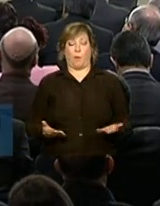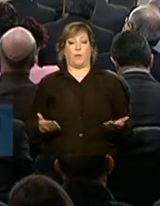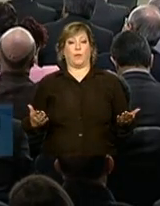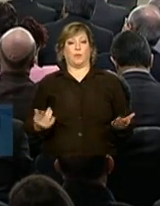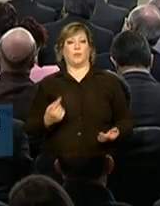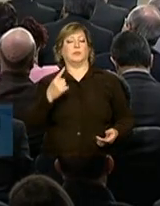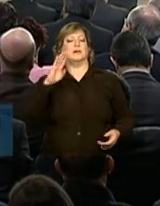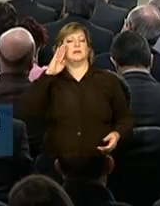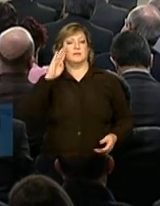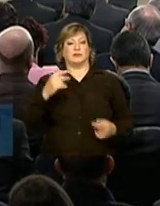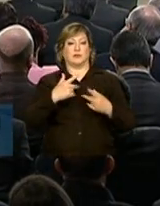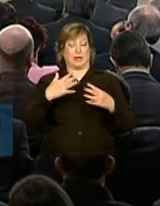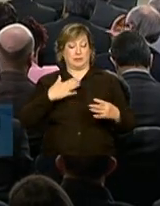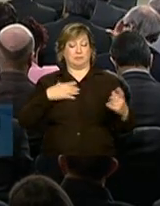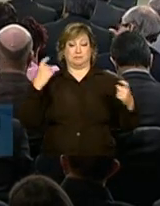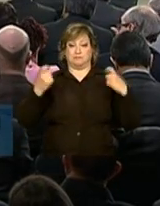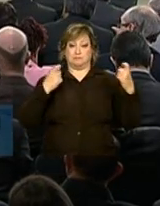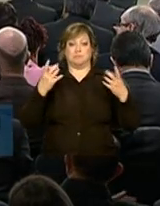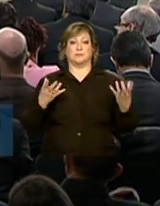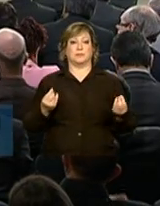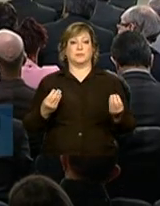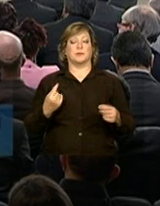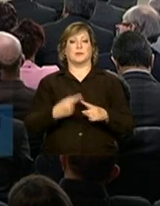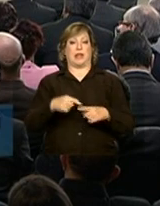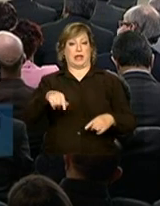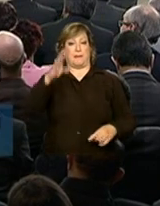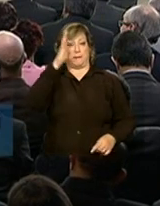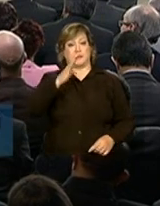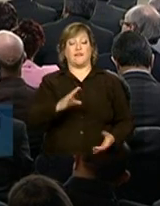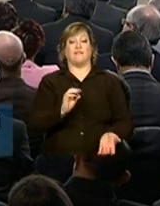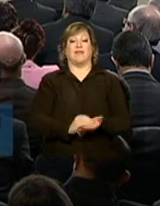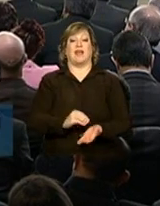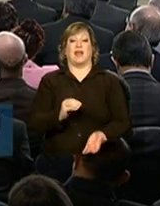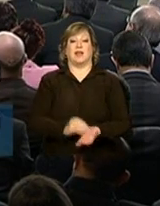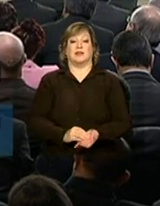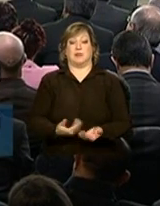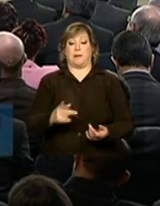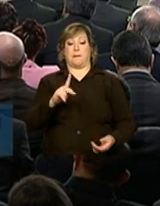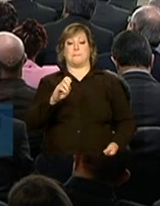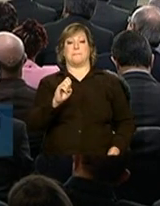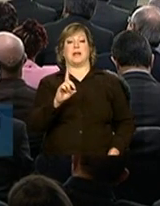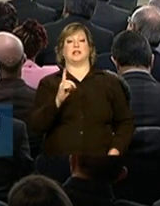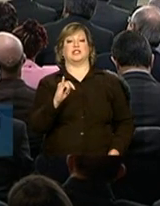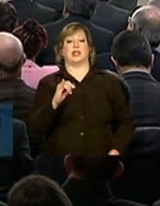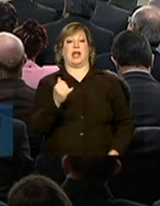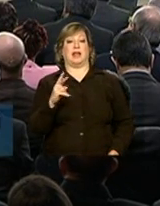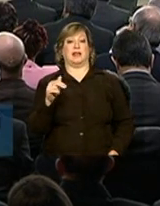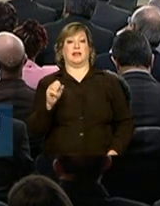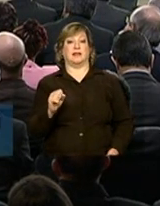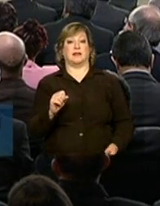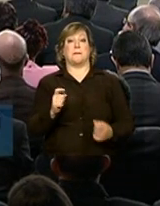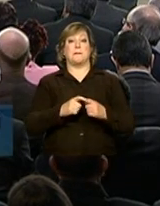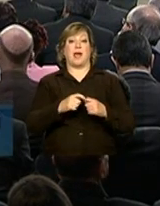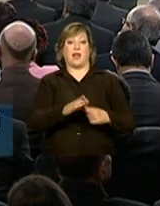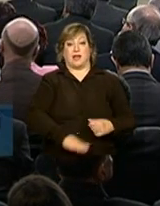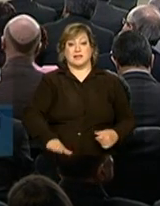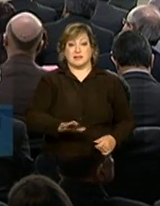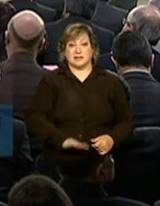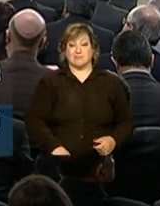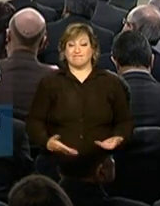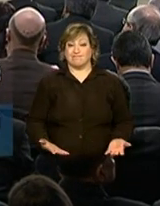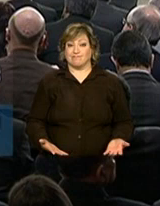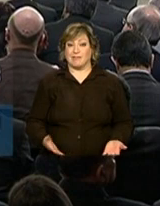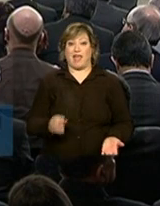uma das coisas que me preocupam muito é que no Brasil faltam pediatras. E quando falta